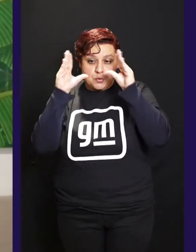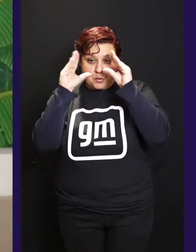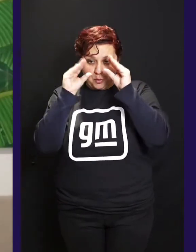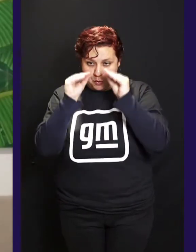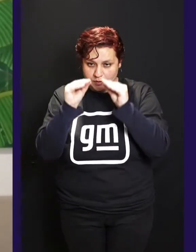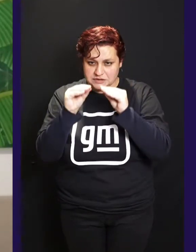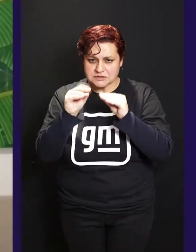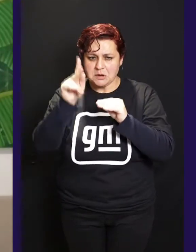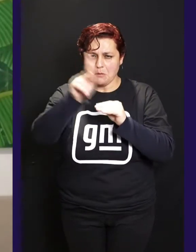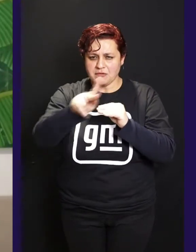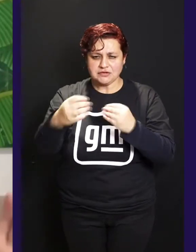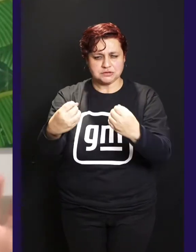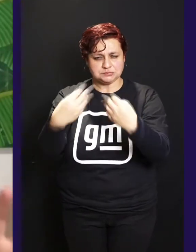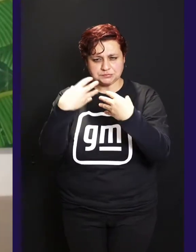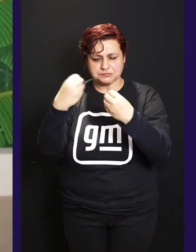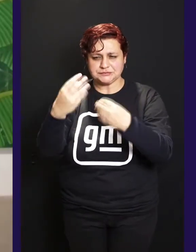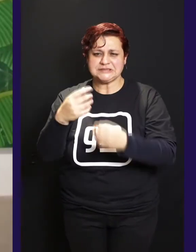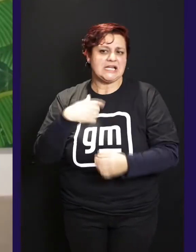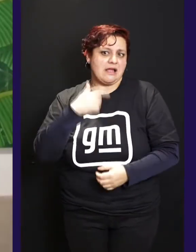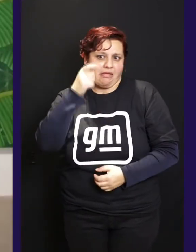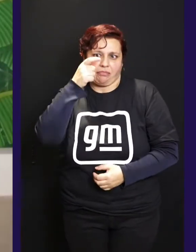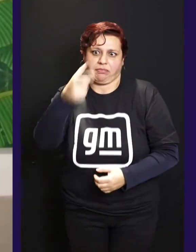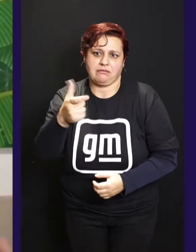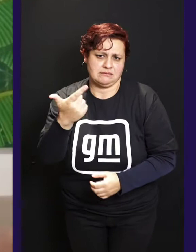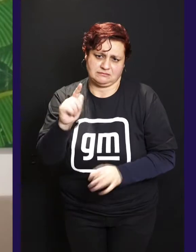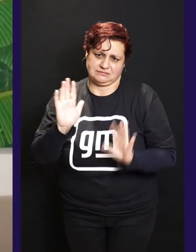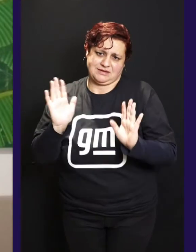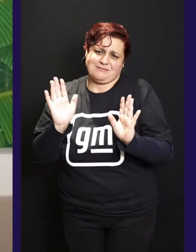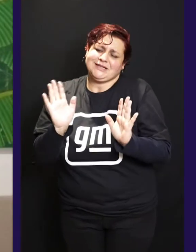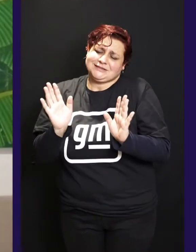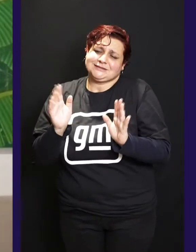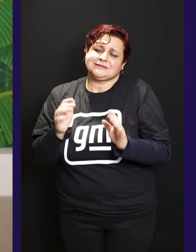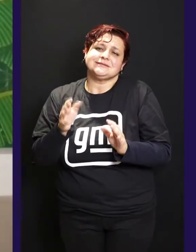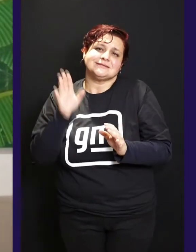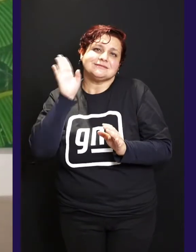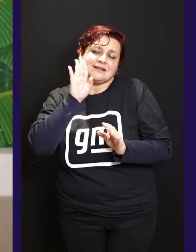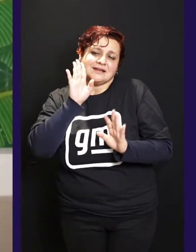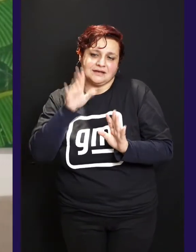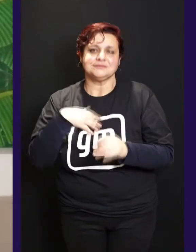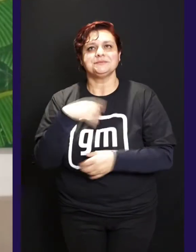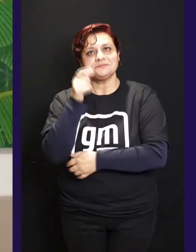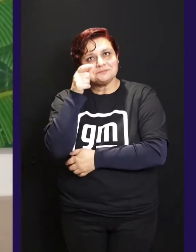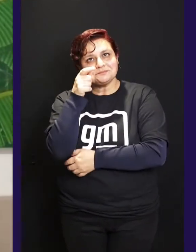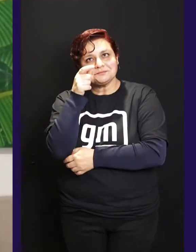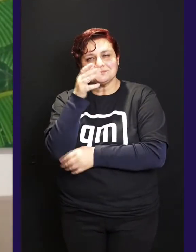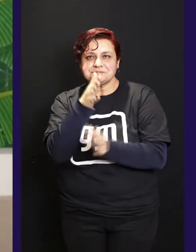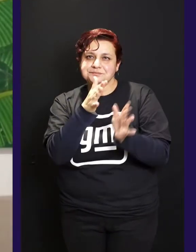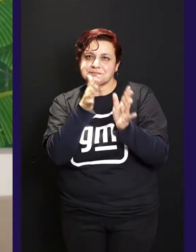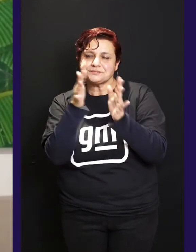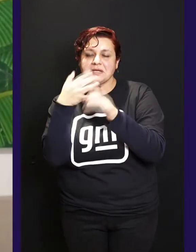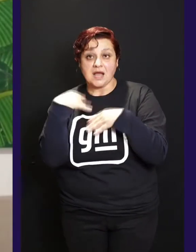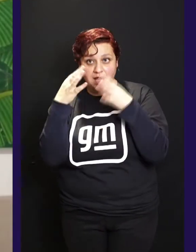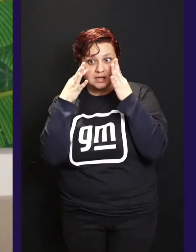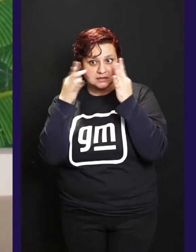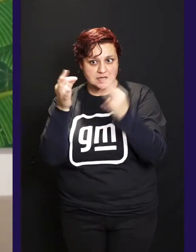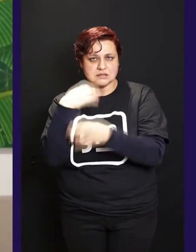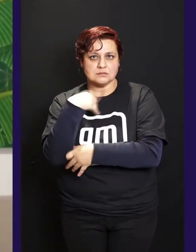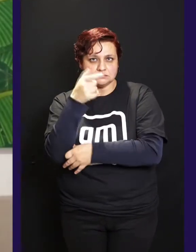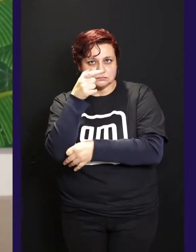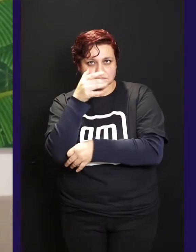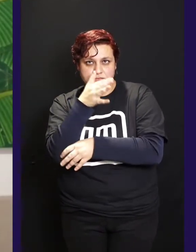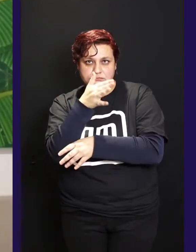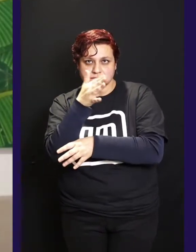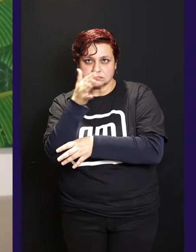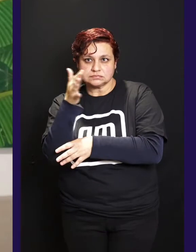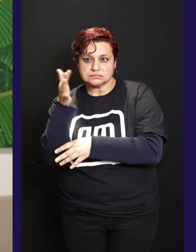tão interessante assim, né? Direito processual penal não soa bem, né? Mas enfim, estava lá prestando atenção no que eu